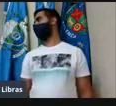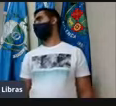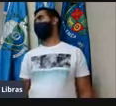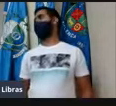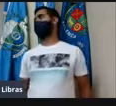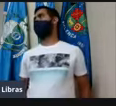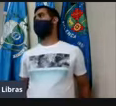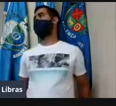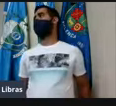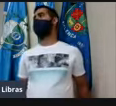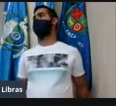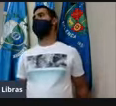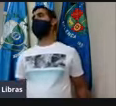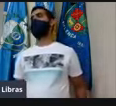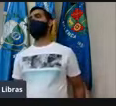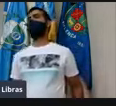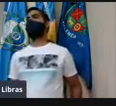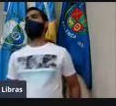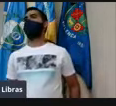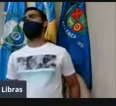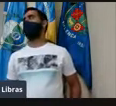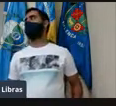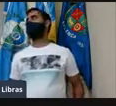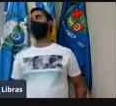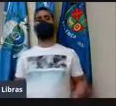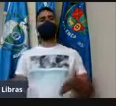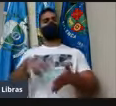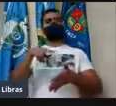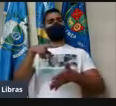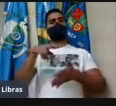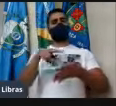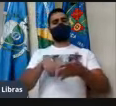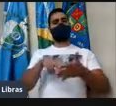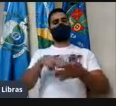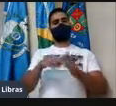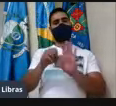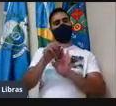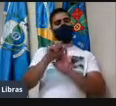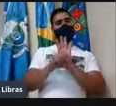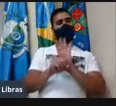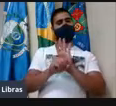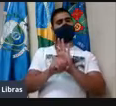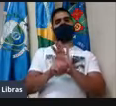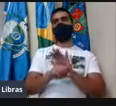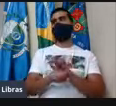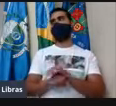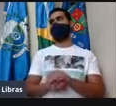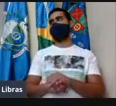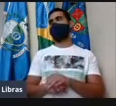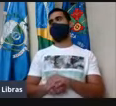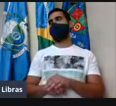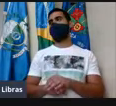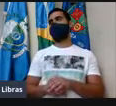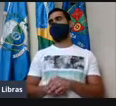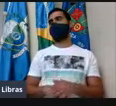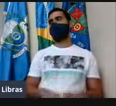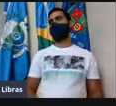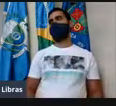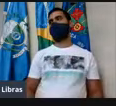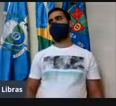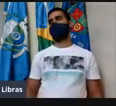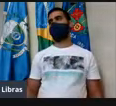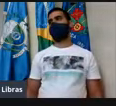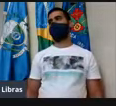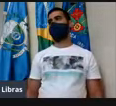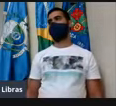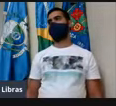Obrigado, vereador. Vamos agora para a leitura dos ofícios que foram lidos. Ofício 53